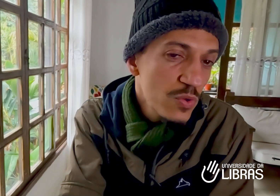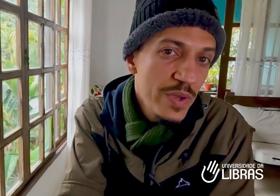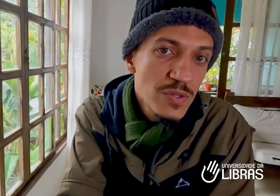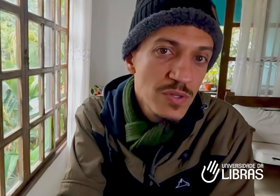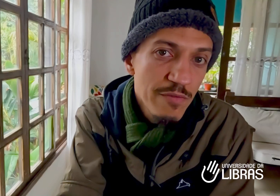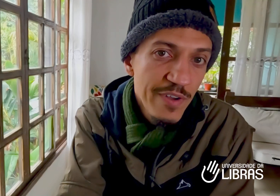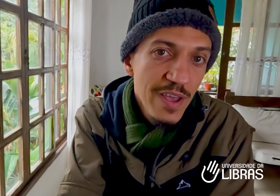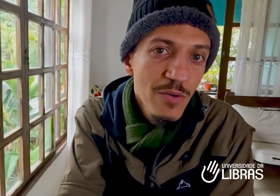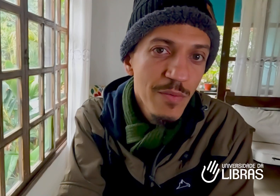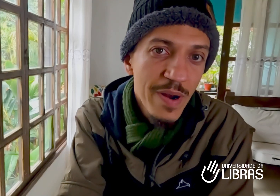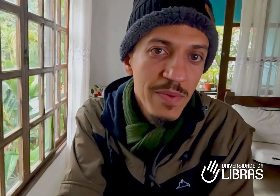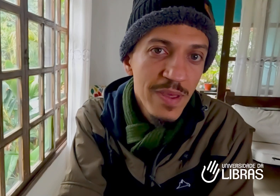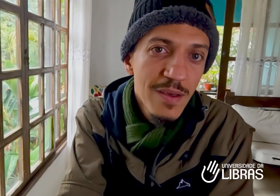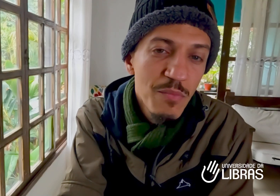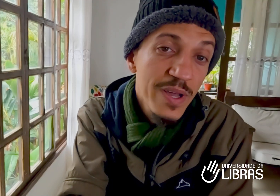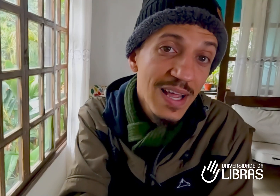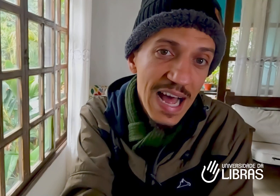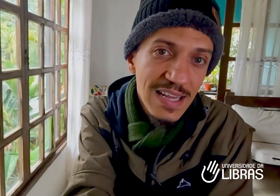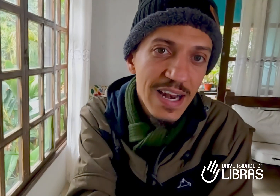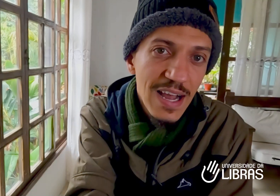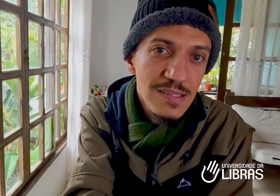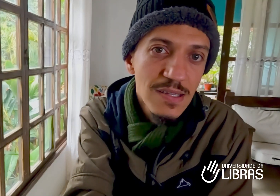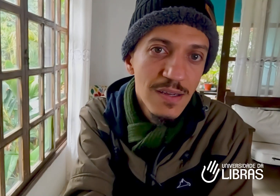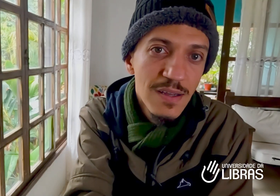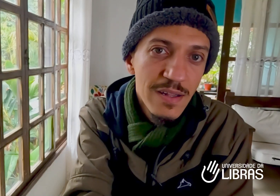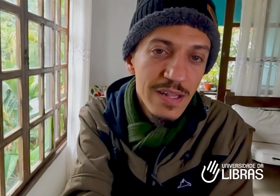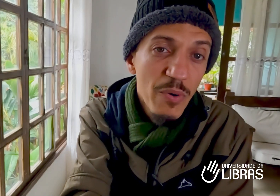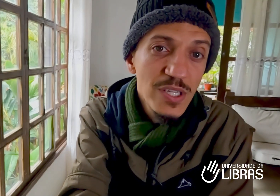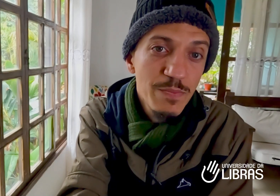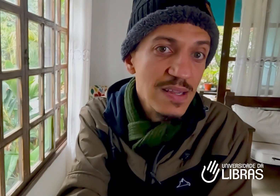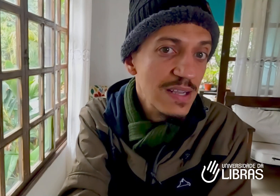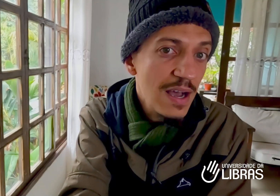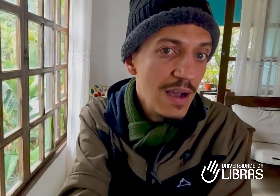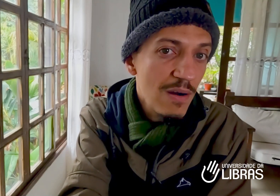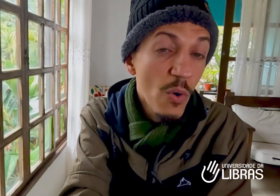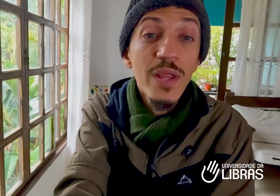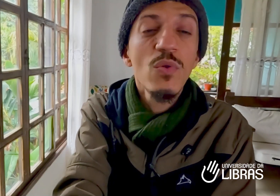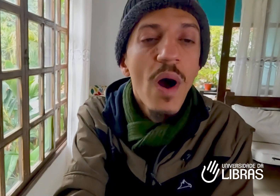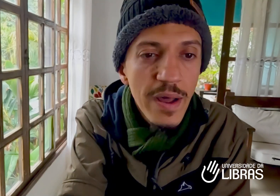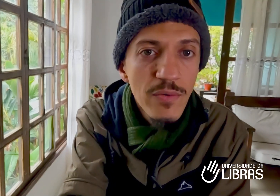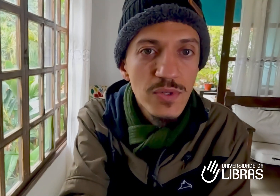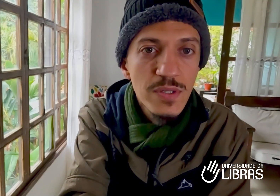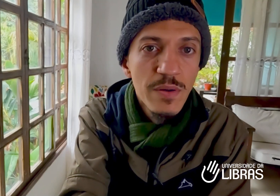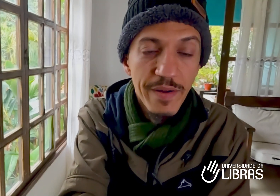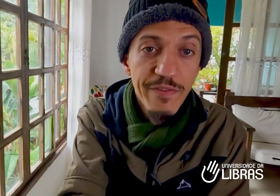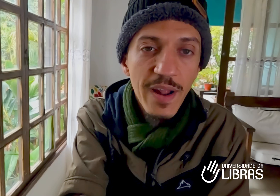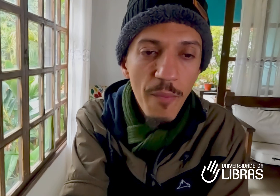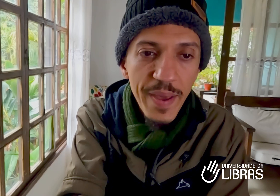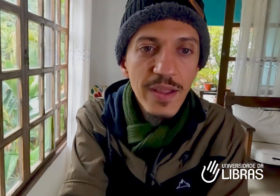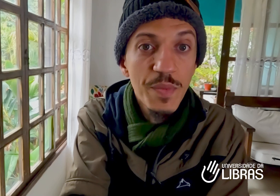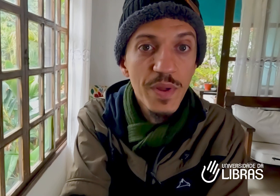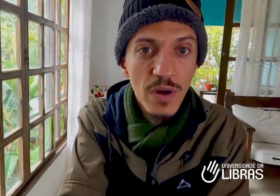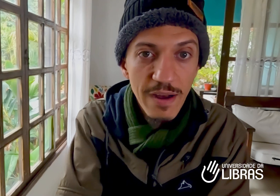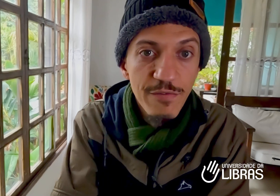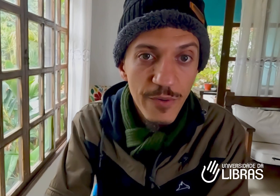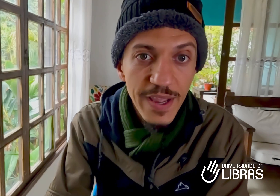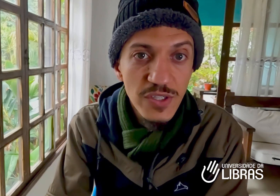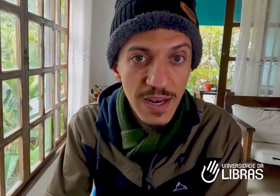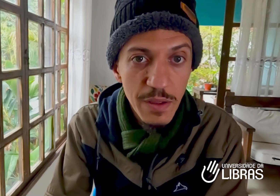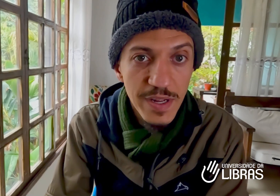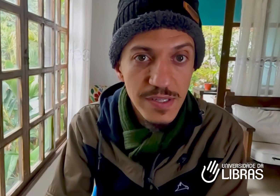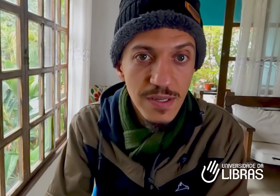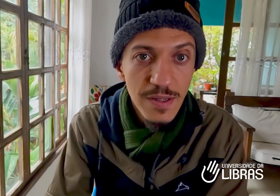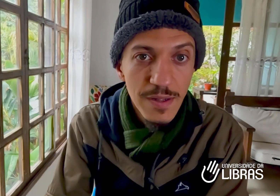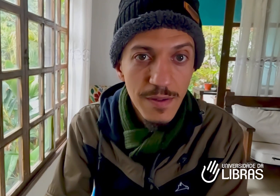Porque tudo isso só veio para mim, porque lá atrás, depois de passar 8 anos para finalmente eu me tornar fluente